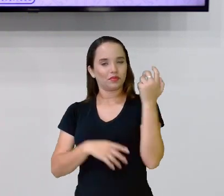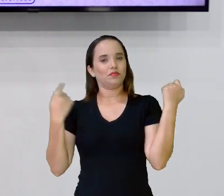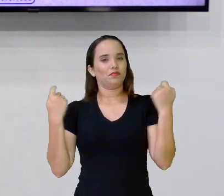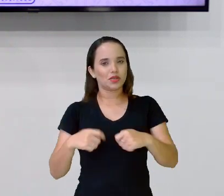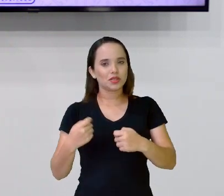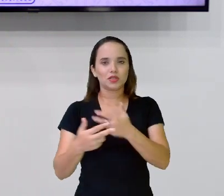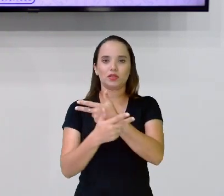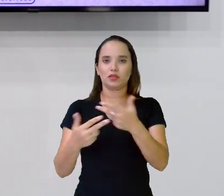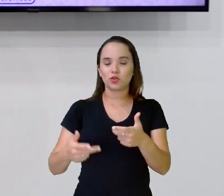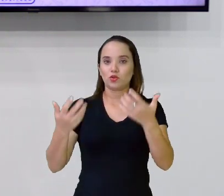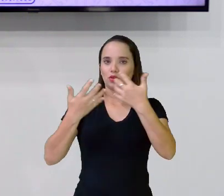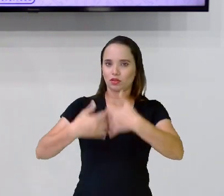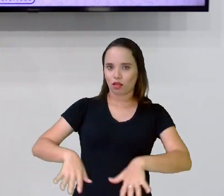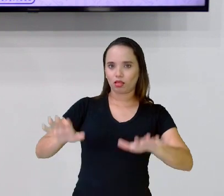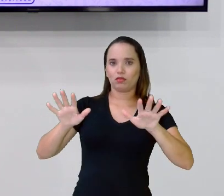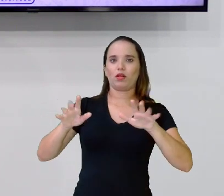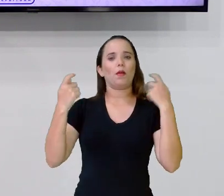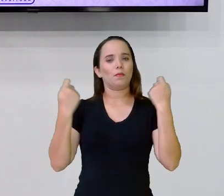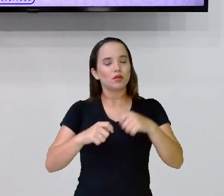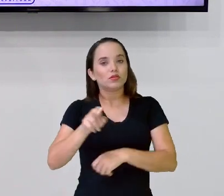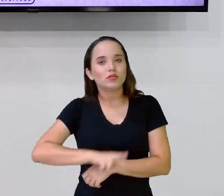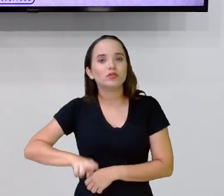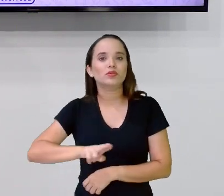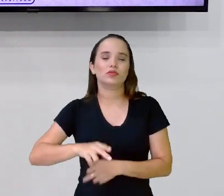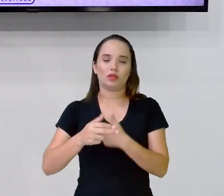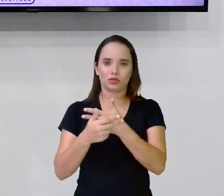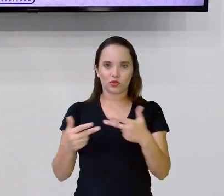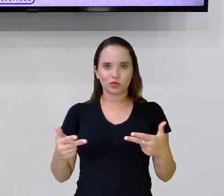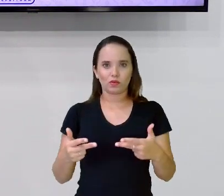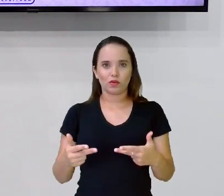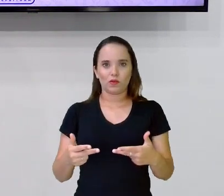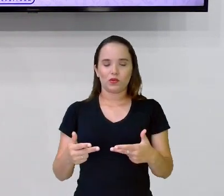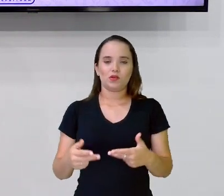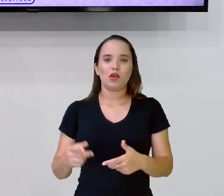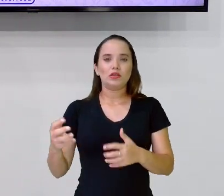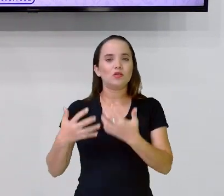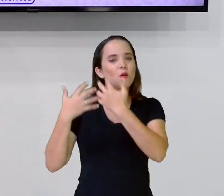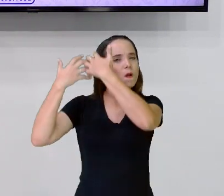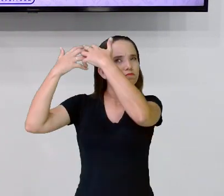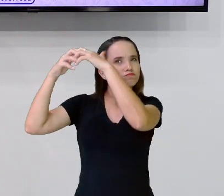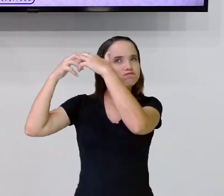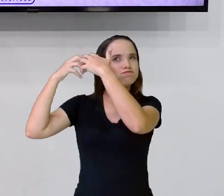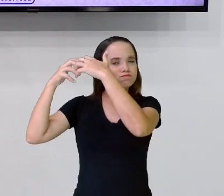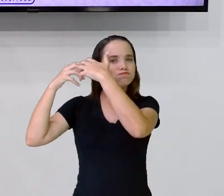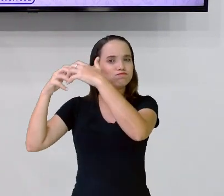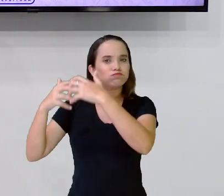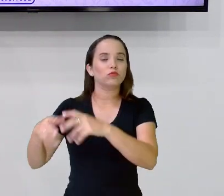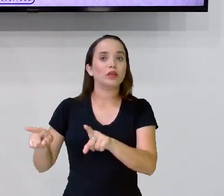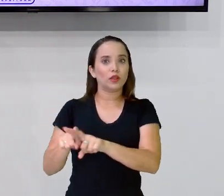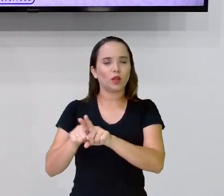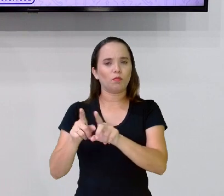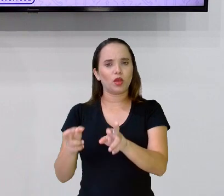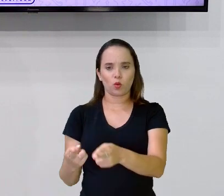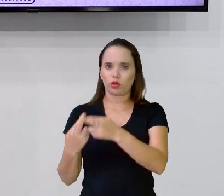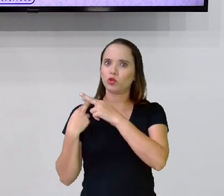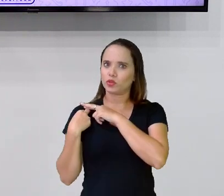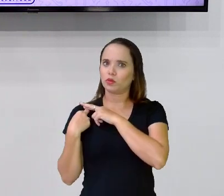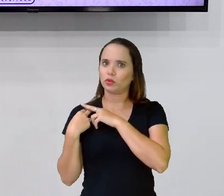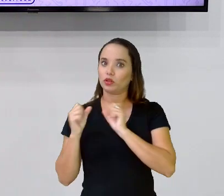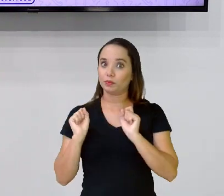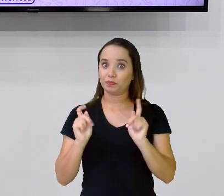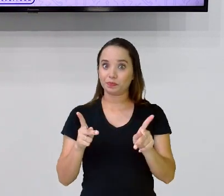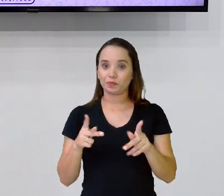naturais, precisamos utilizar os nossos recursos naturais de forma racional, né, e responsável,